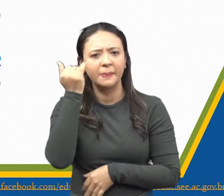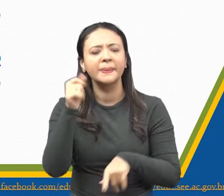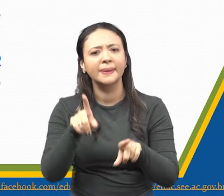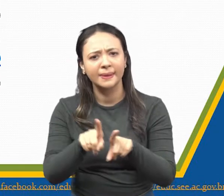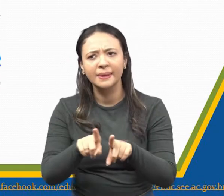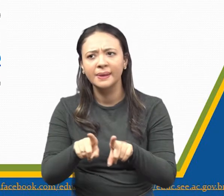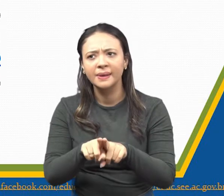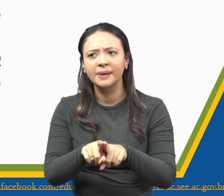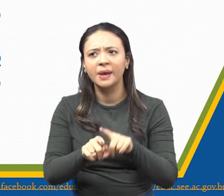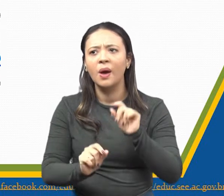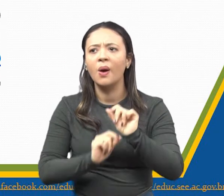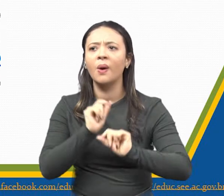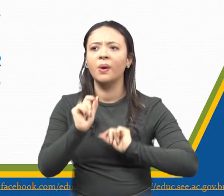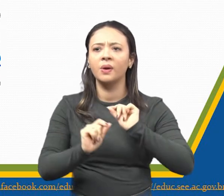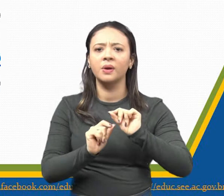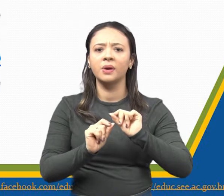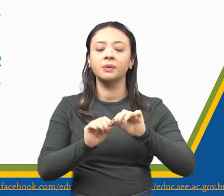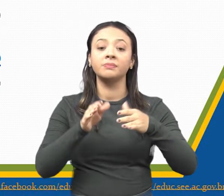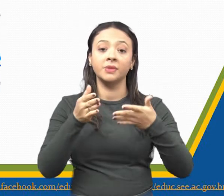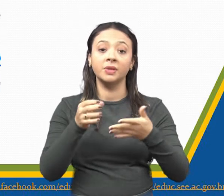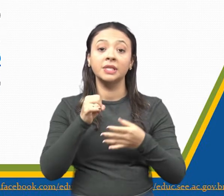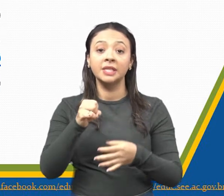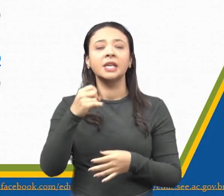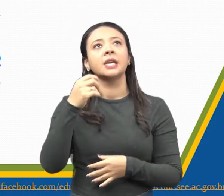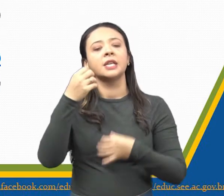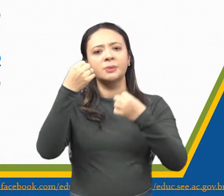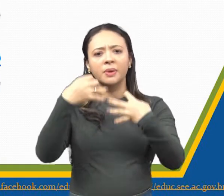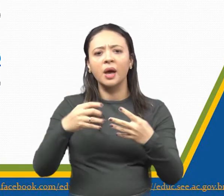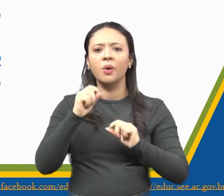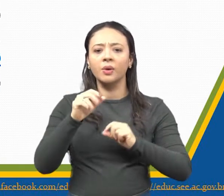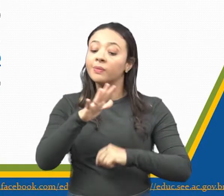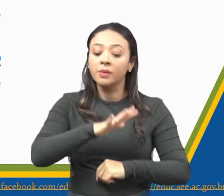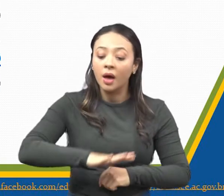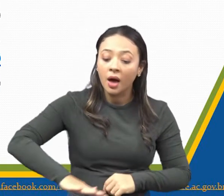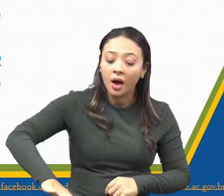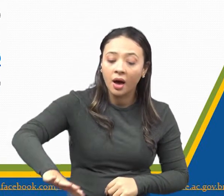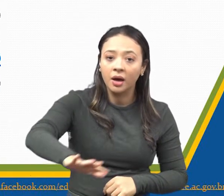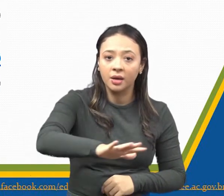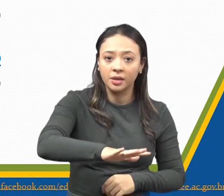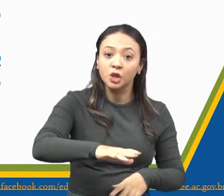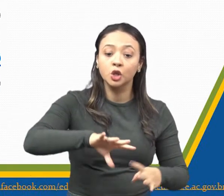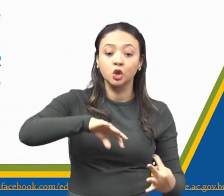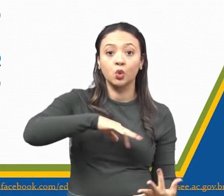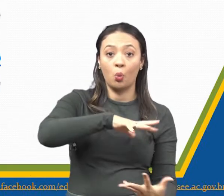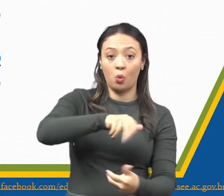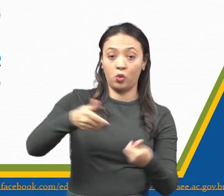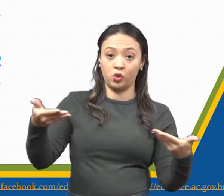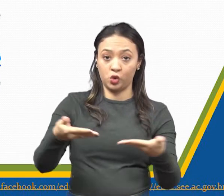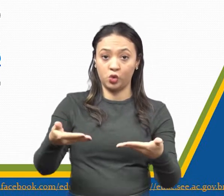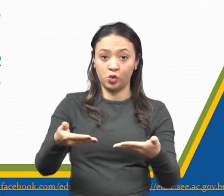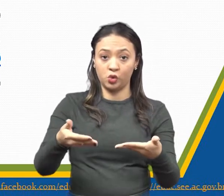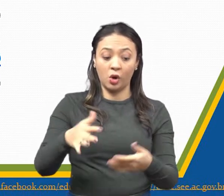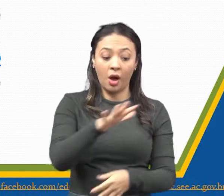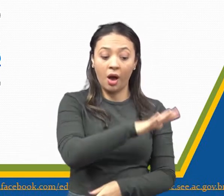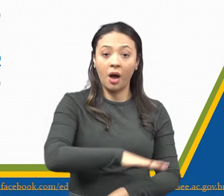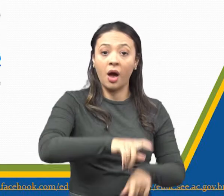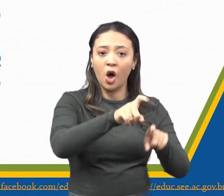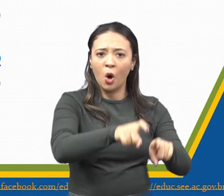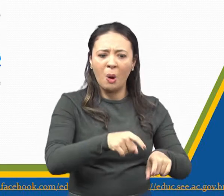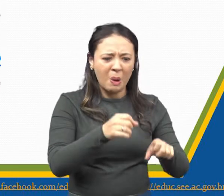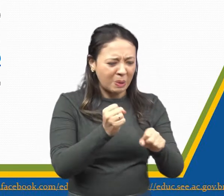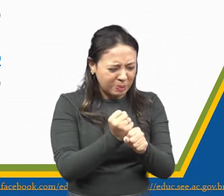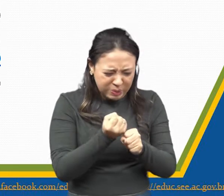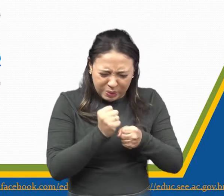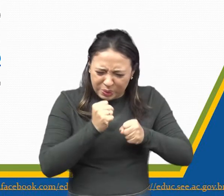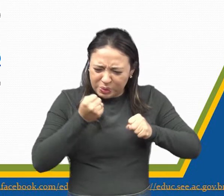Você sabia que em termos de área territorial, no mundo atual, o espaço rural ele é bem mais amplo